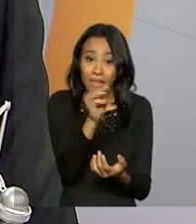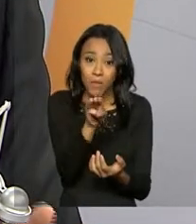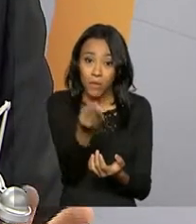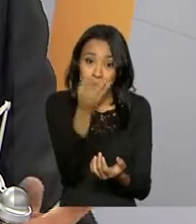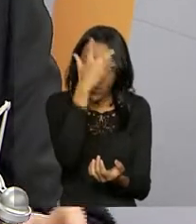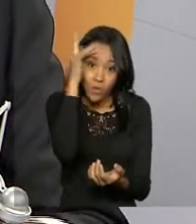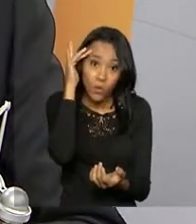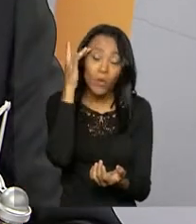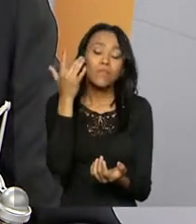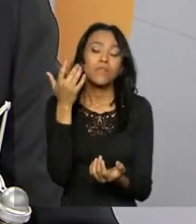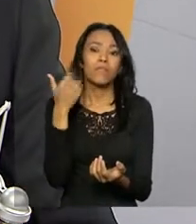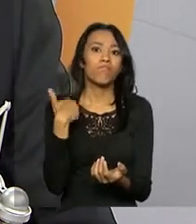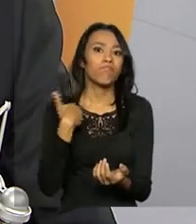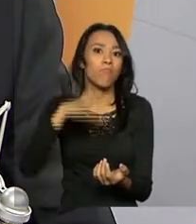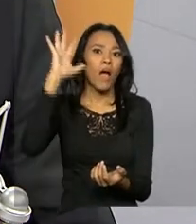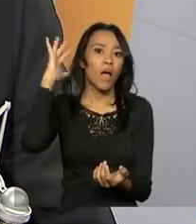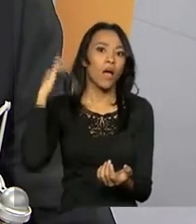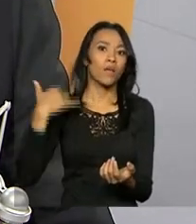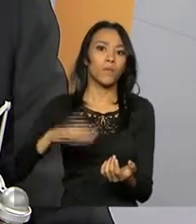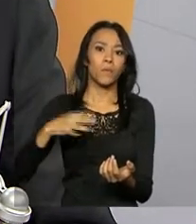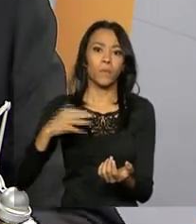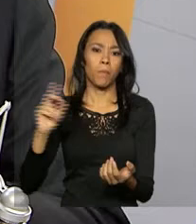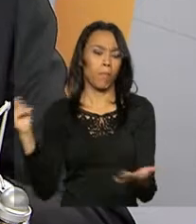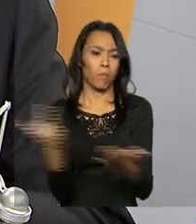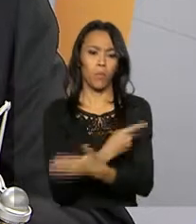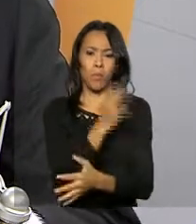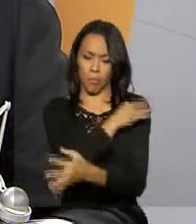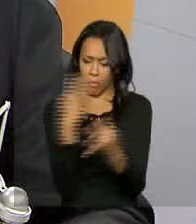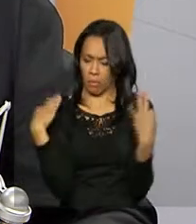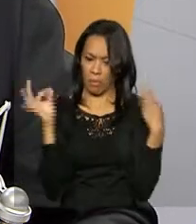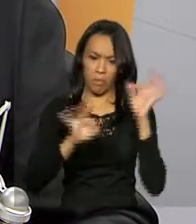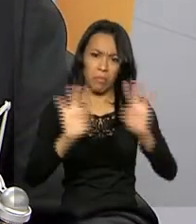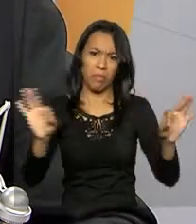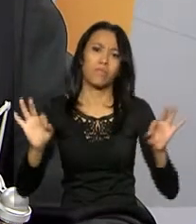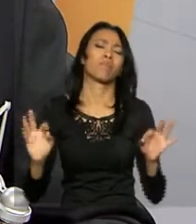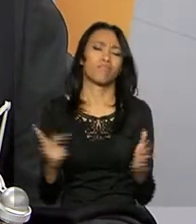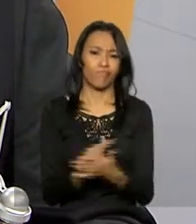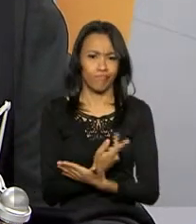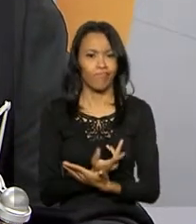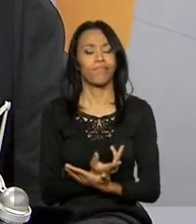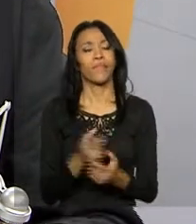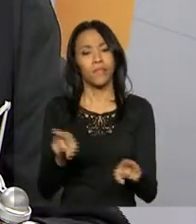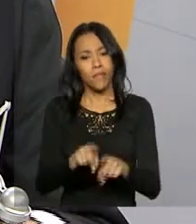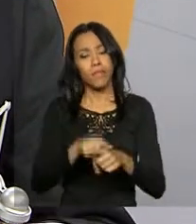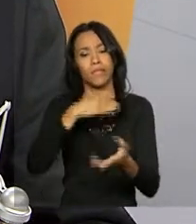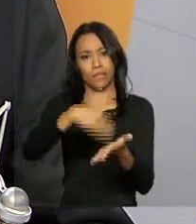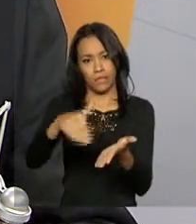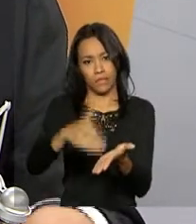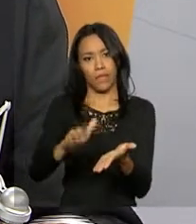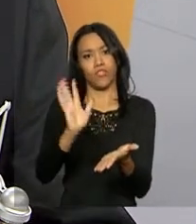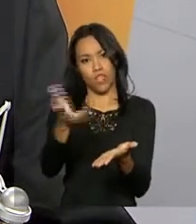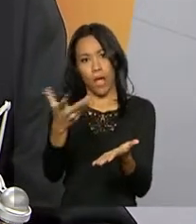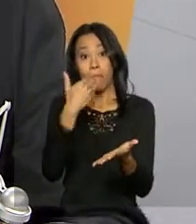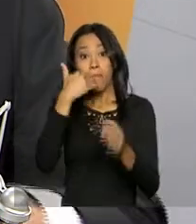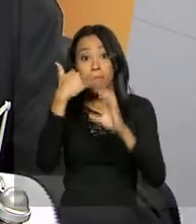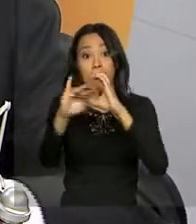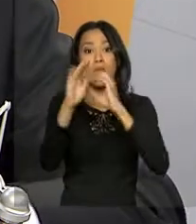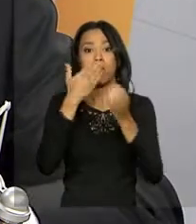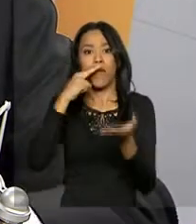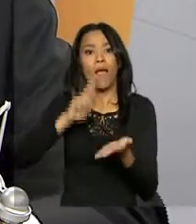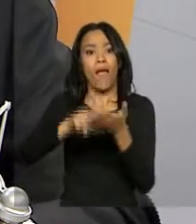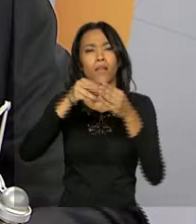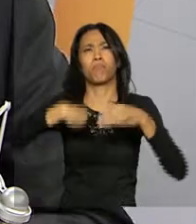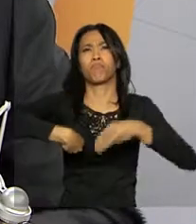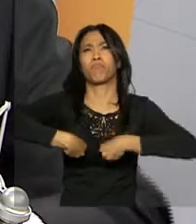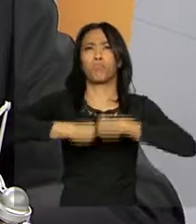que hoje têm as maiores incidências da doença todos secretários de educação do brasil receber e mail carta e